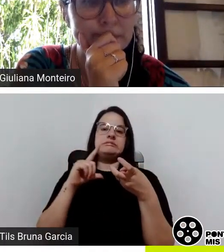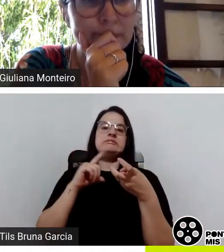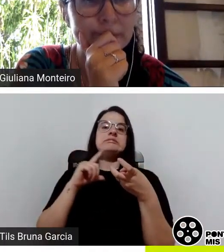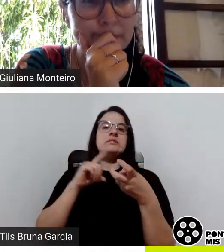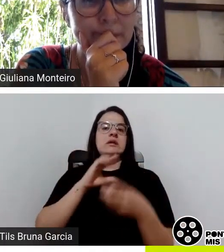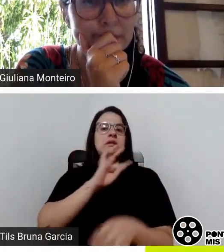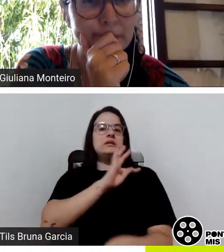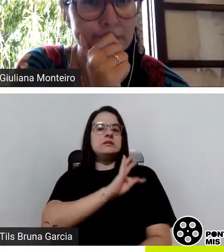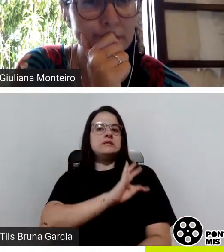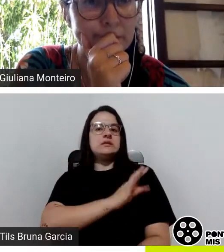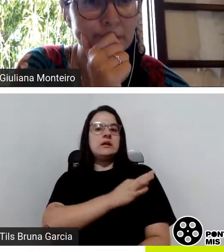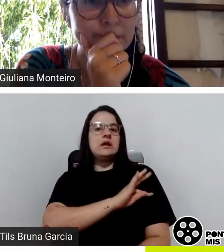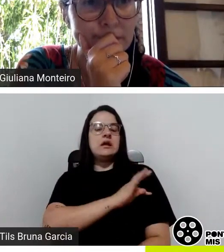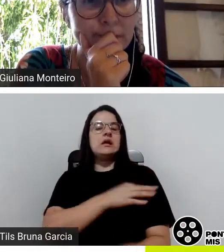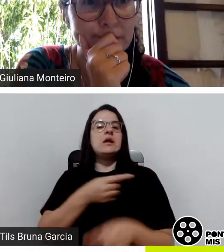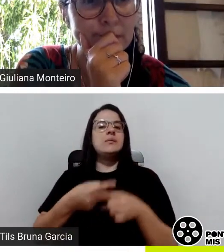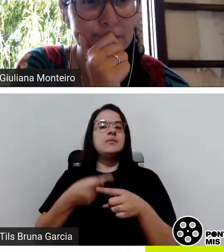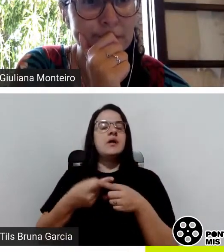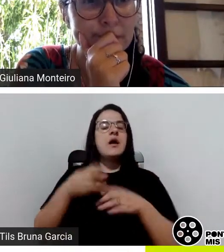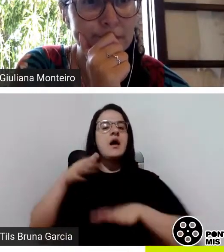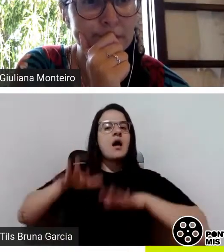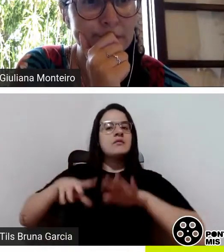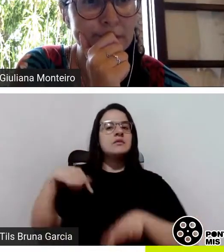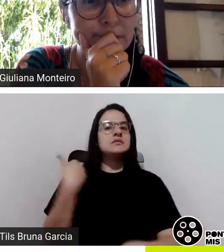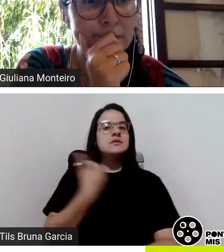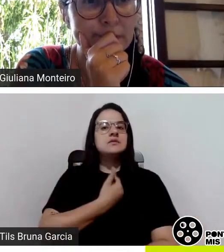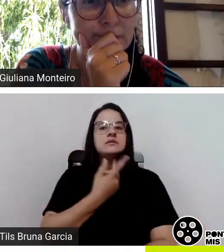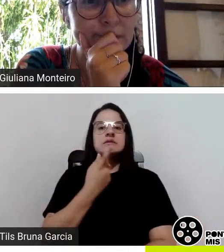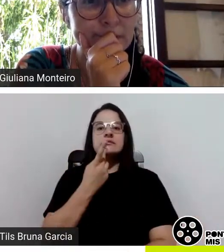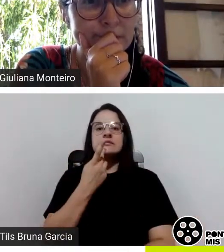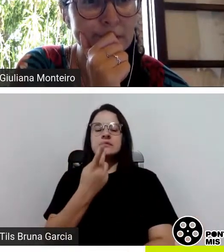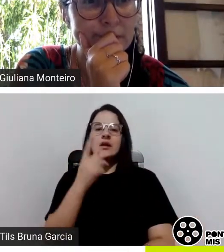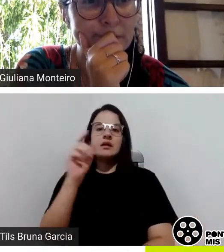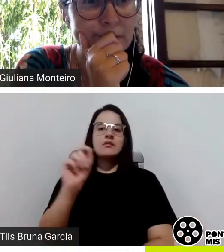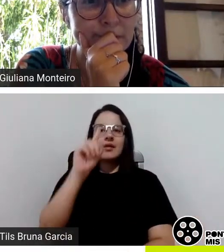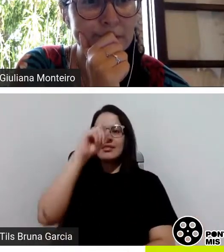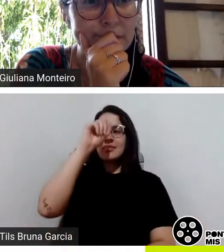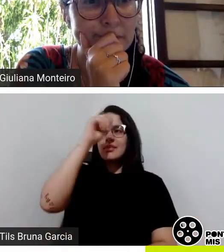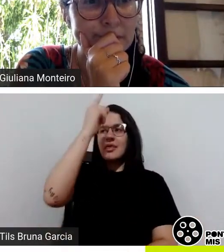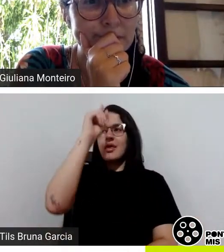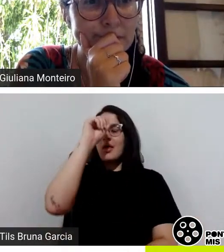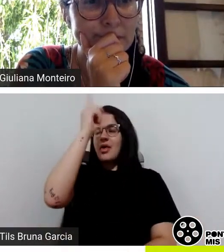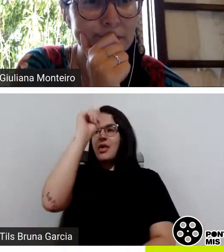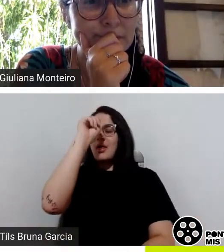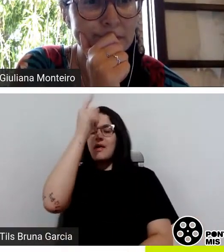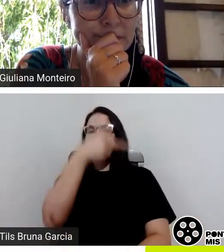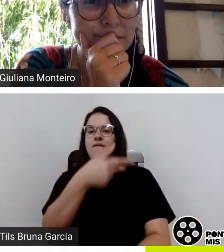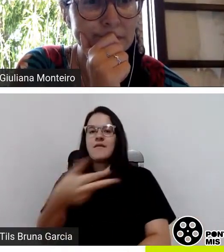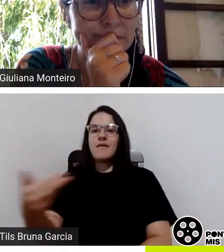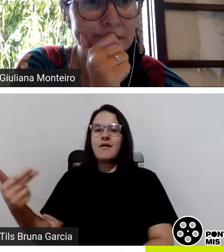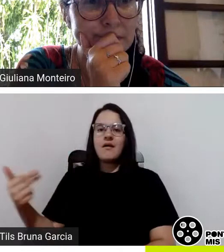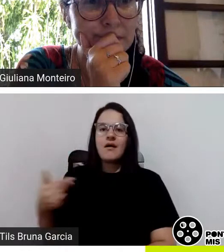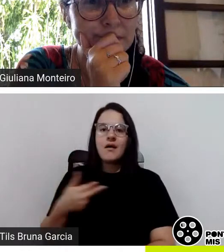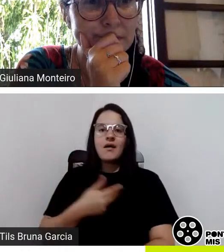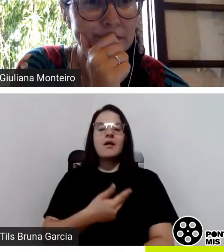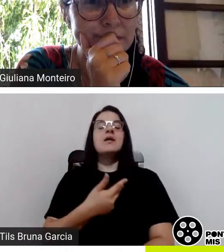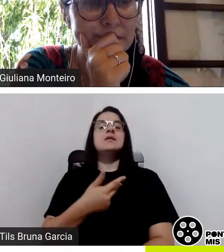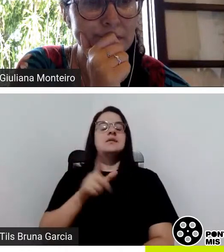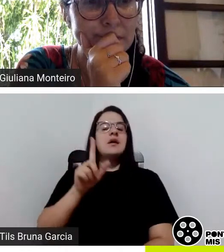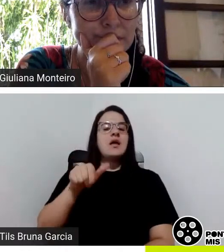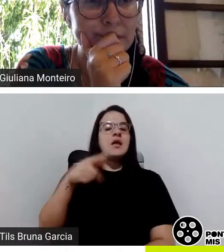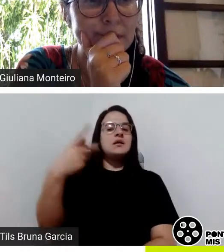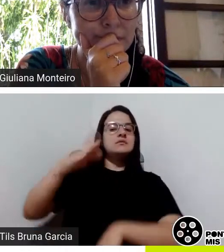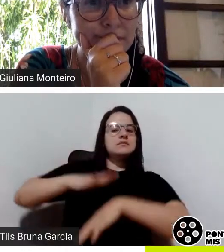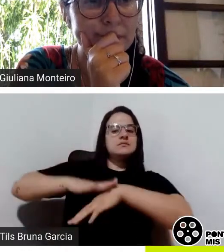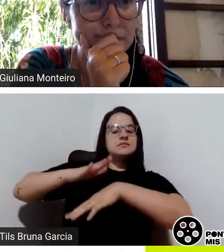a gente sempre fala em filosofia, em ideias e coisas assim, mas o livro só foi possível porque se inventou um papel